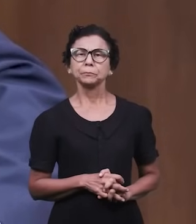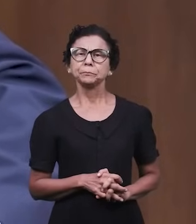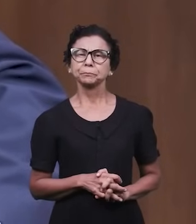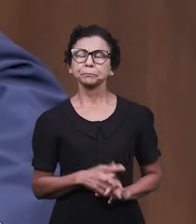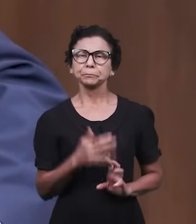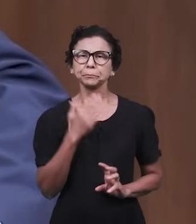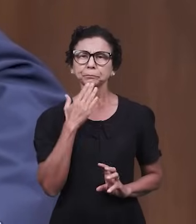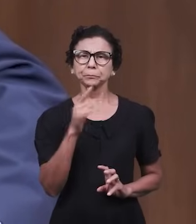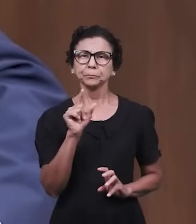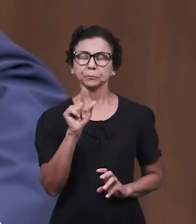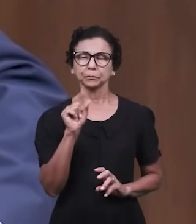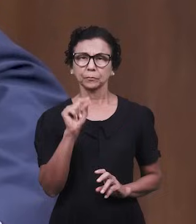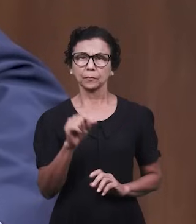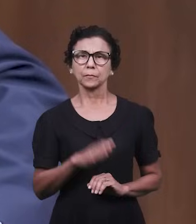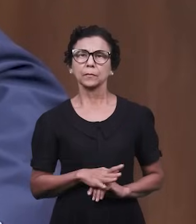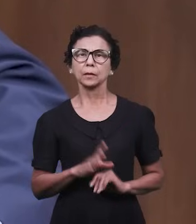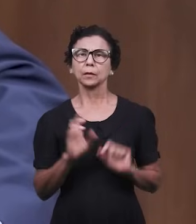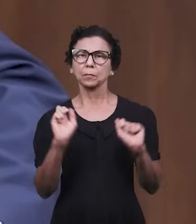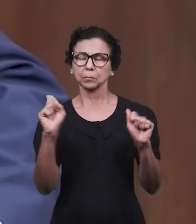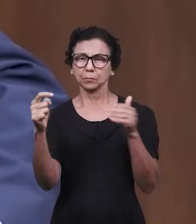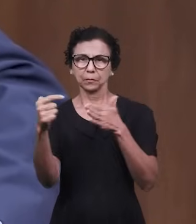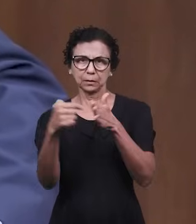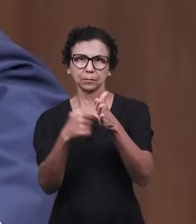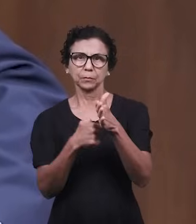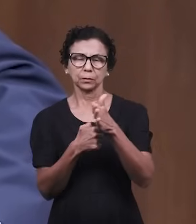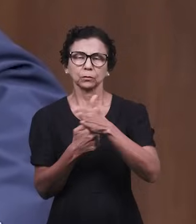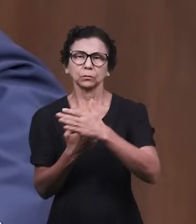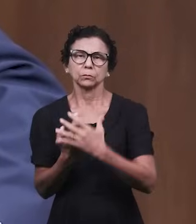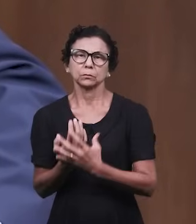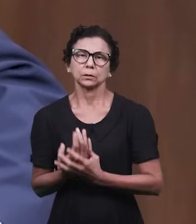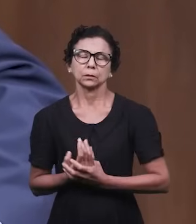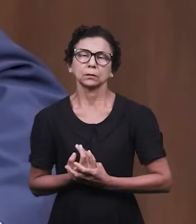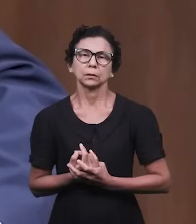comentário, faça a sua pergunta, que, né,